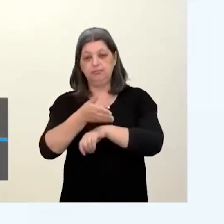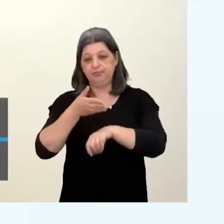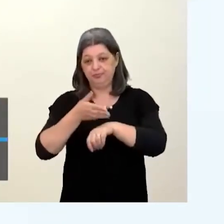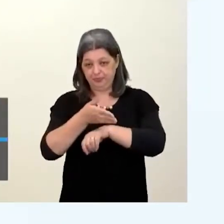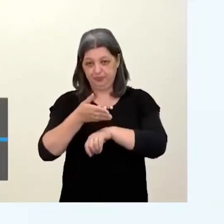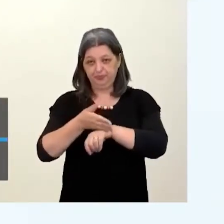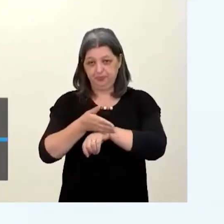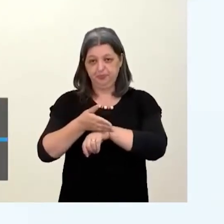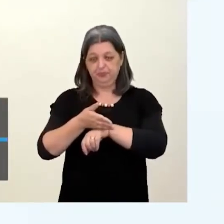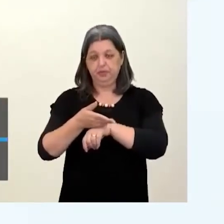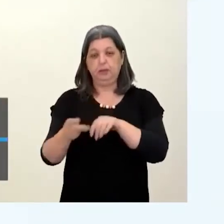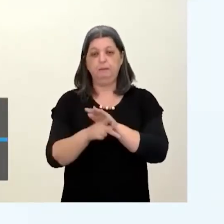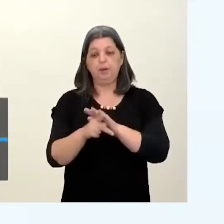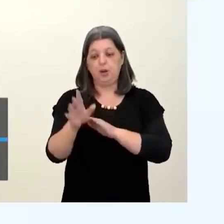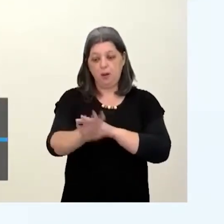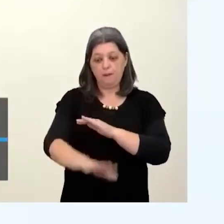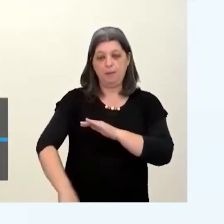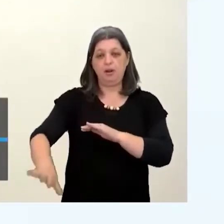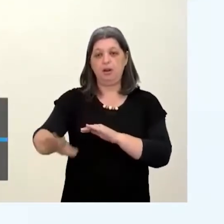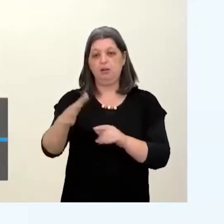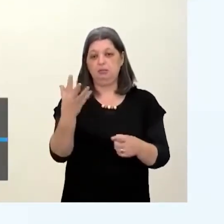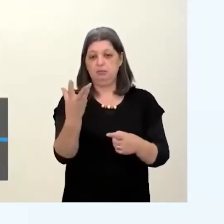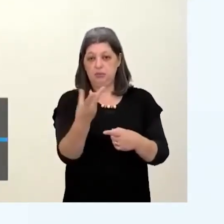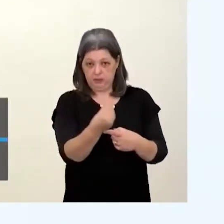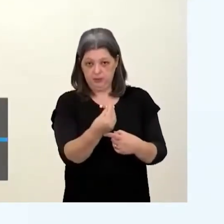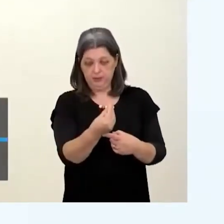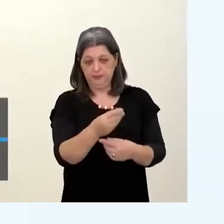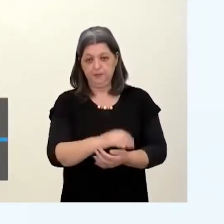um espaço de arte. Então, isso é muito importante.